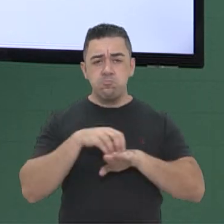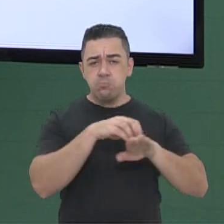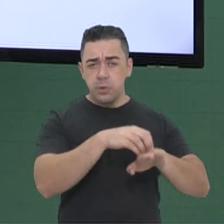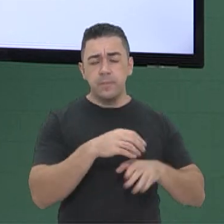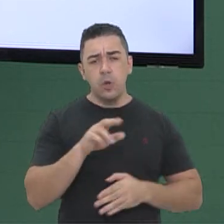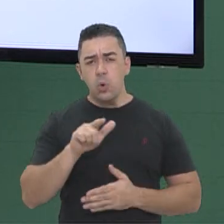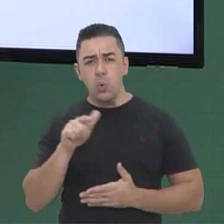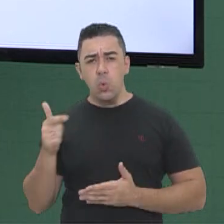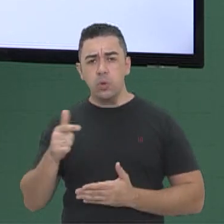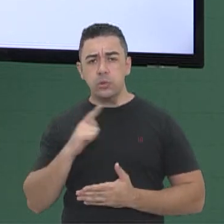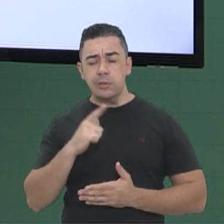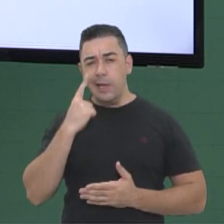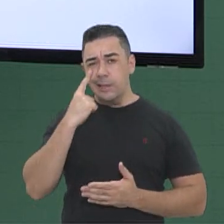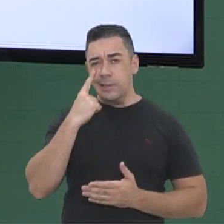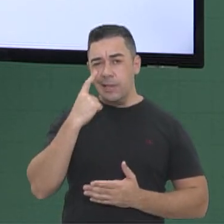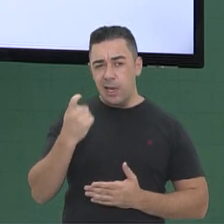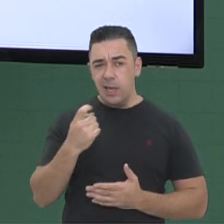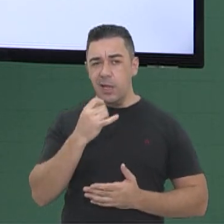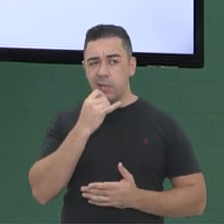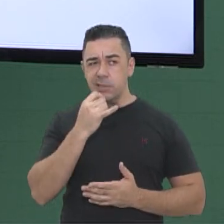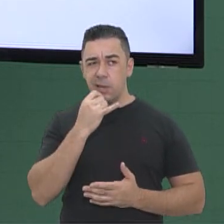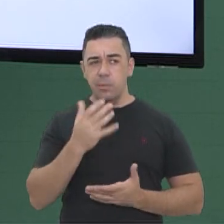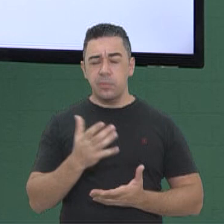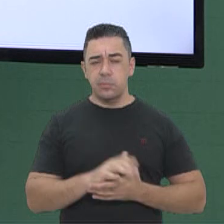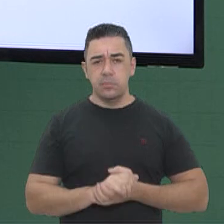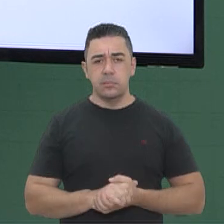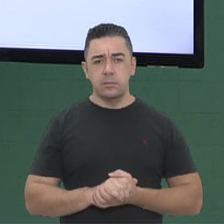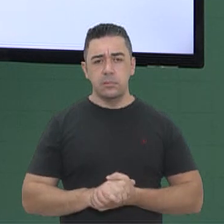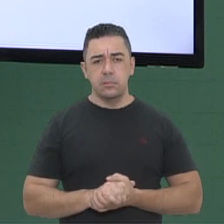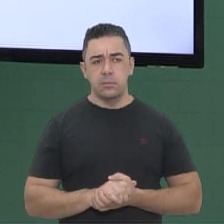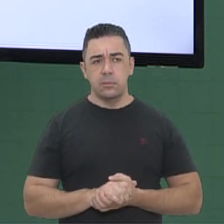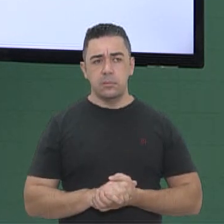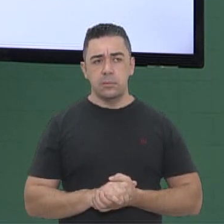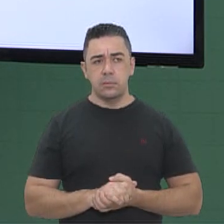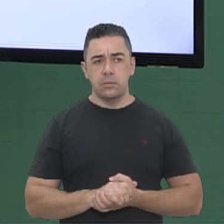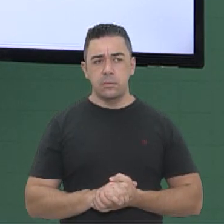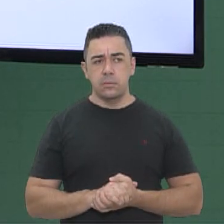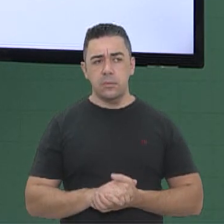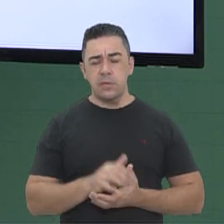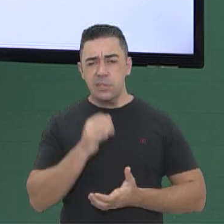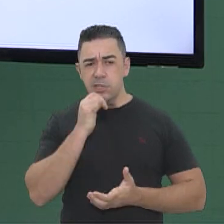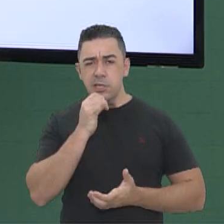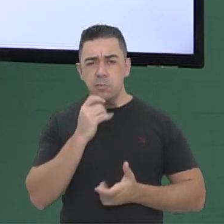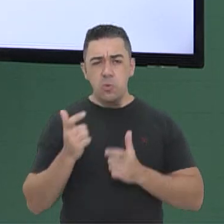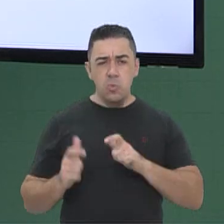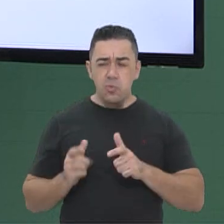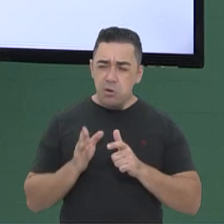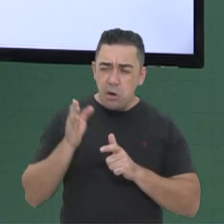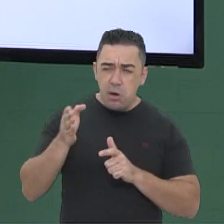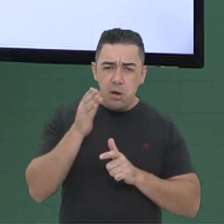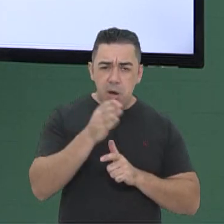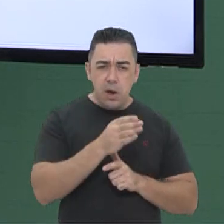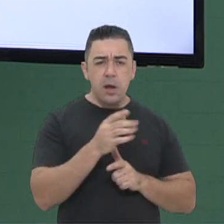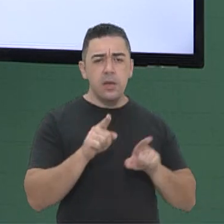de interesse, como direções e teléfonos de